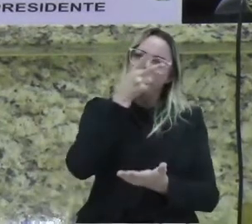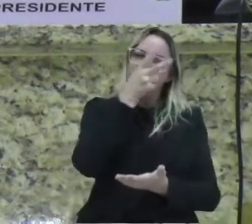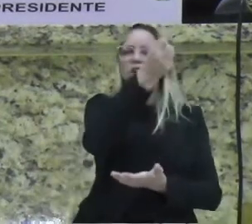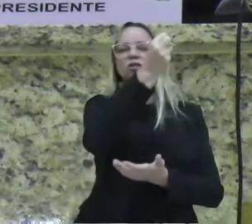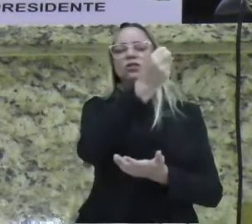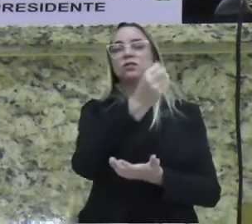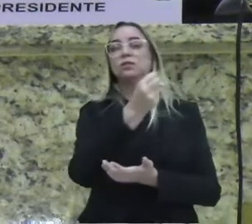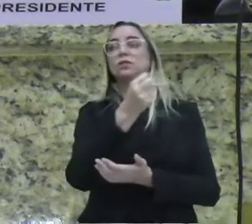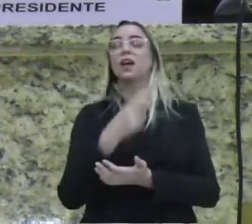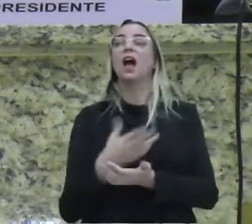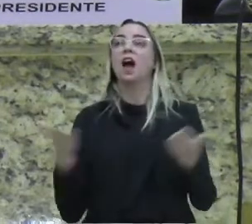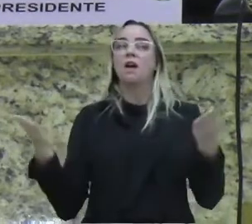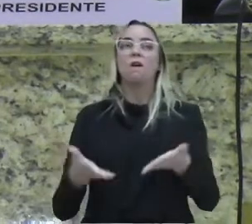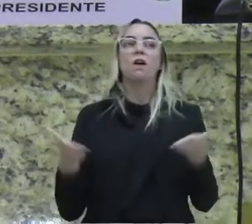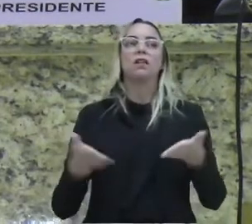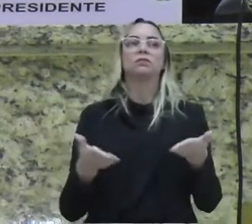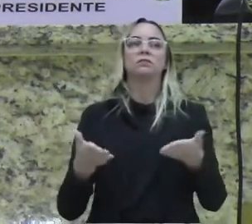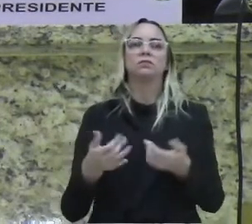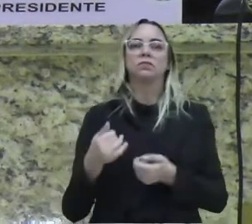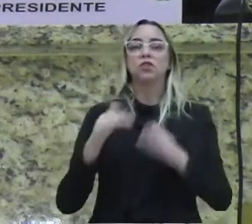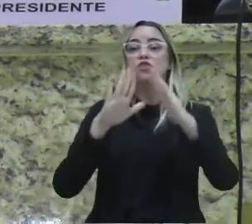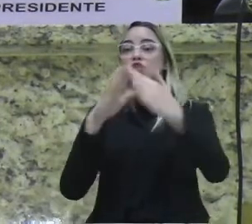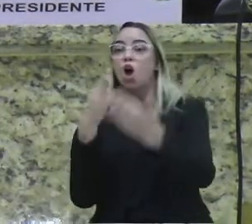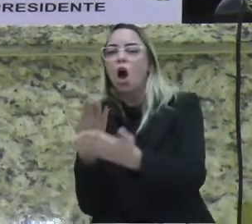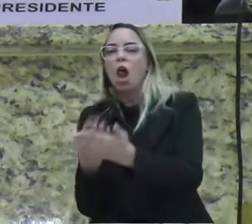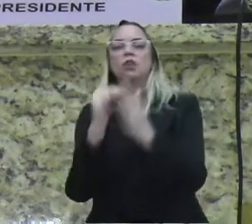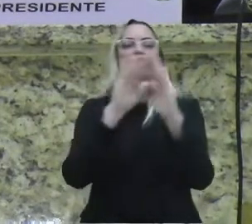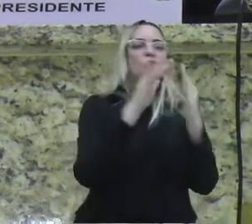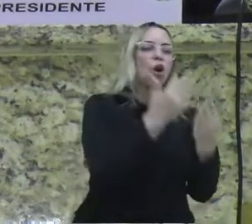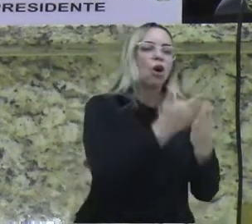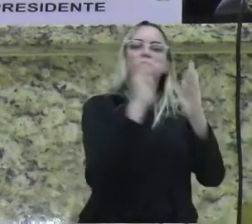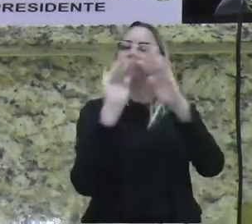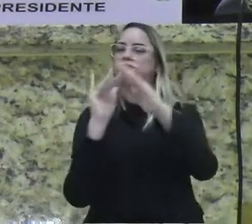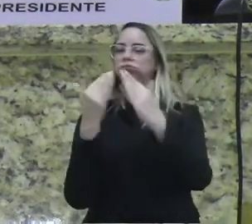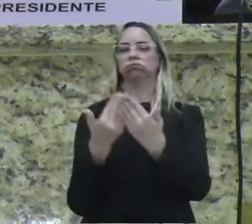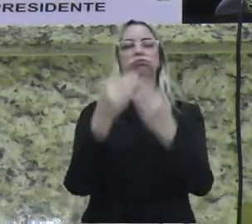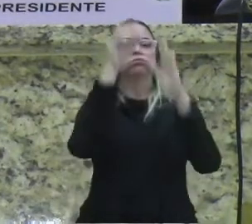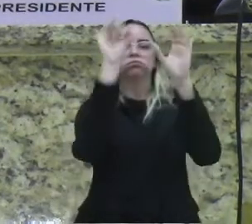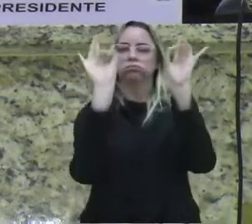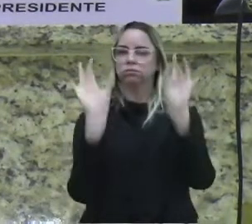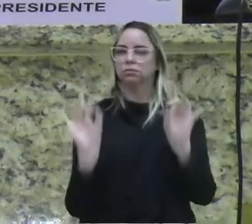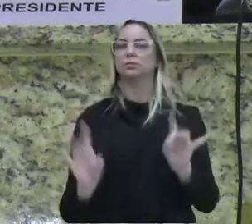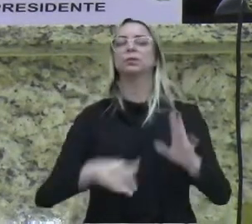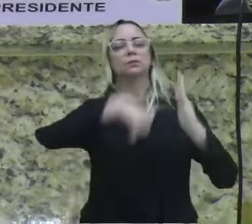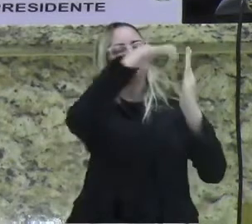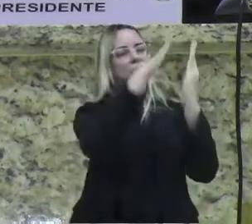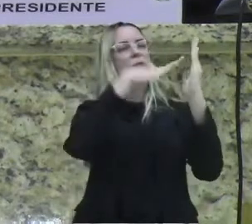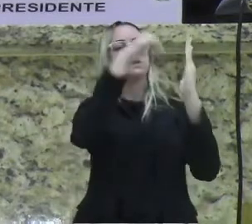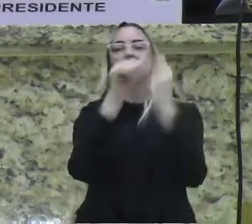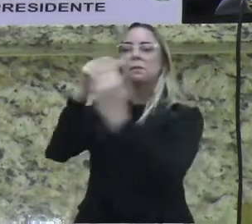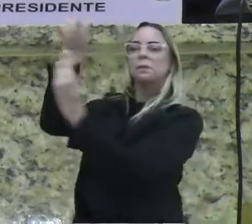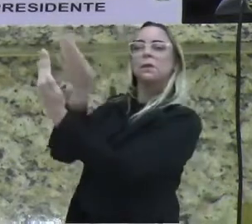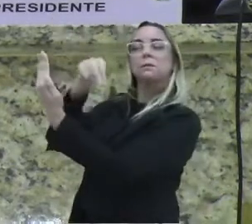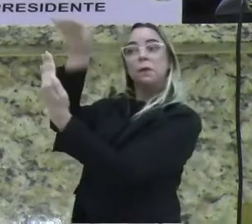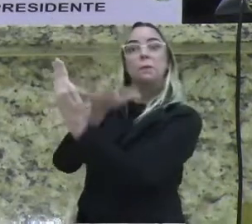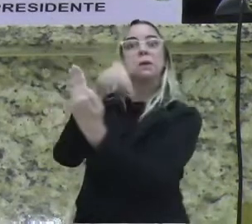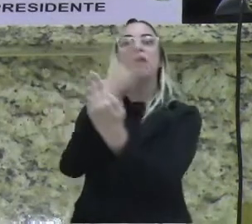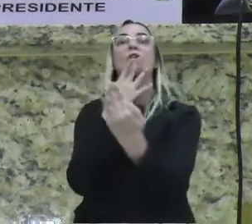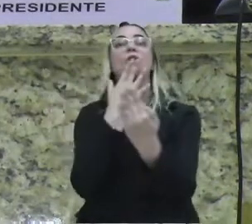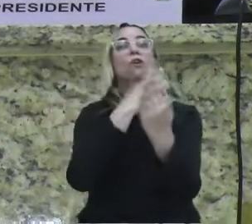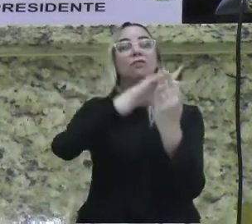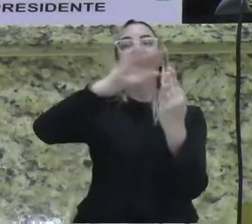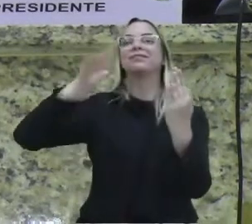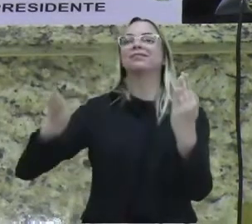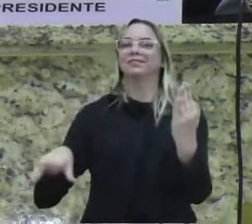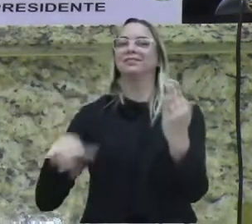estamos agora pintando todas as escolas que estavam aí há mais de 8 anos sem receber a pintura. A gente